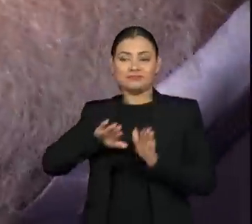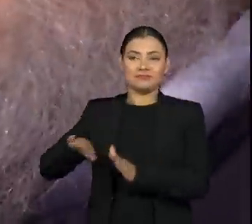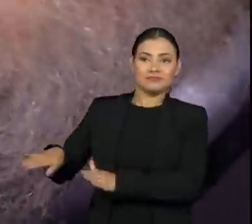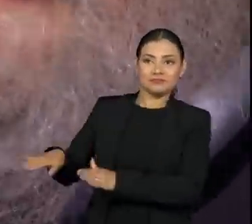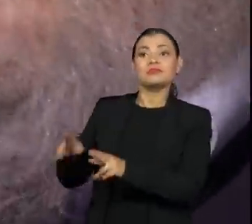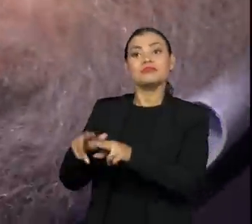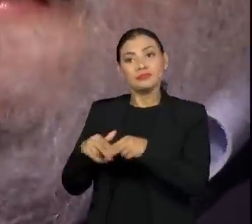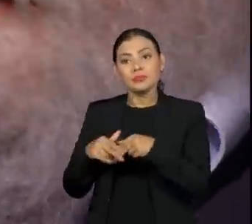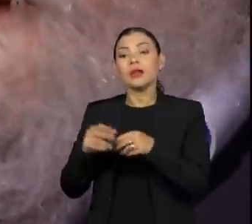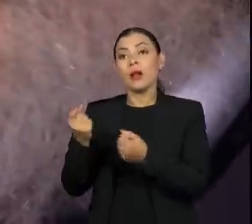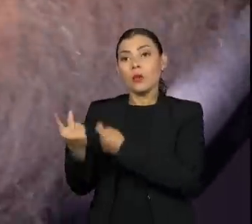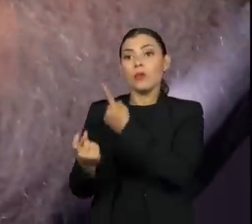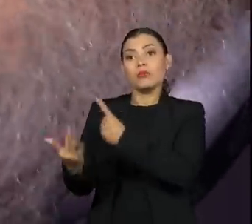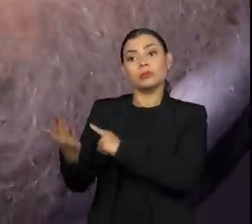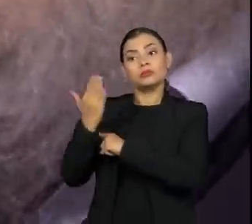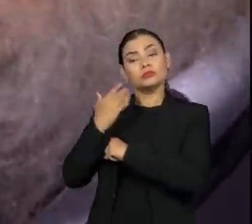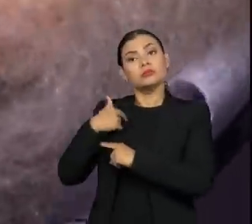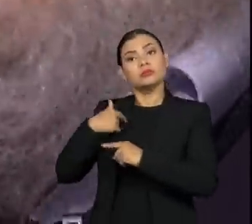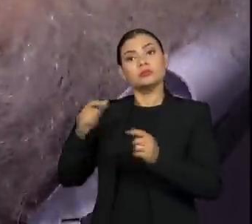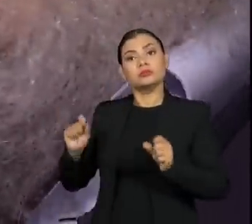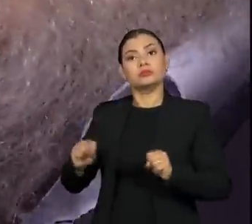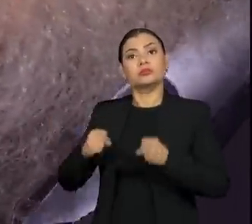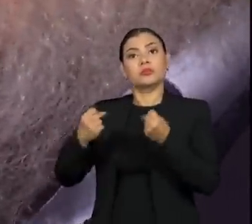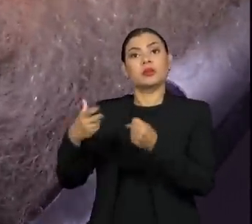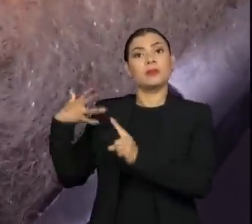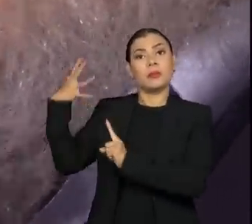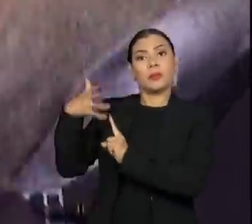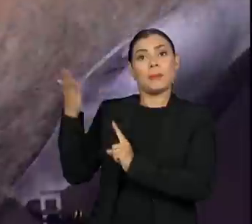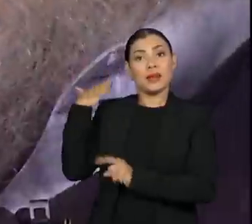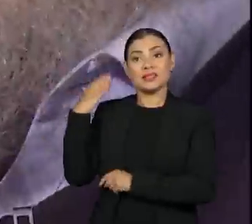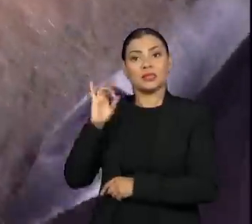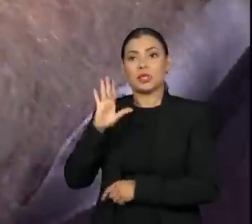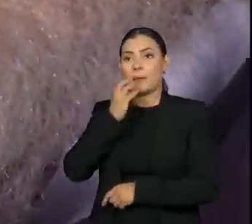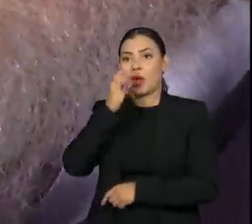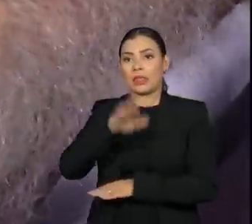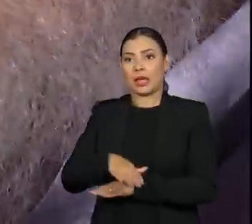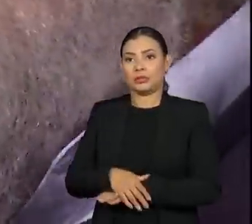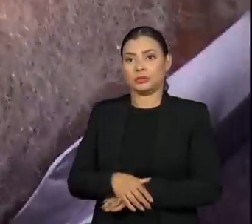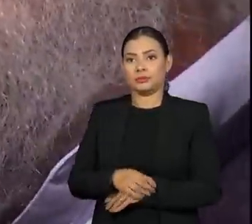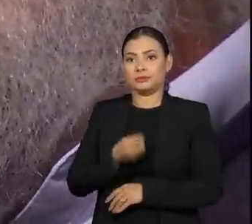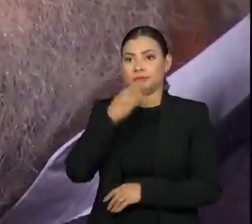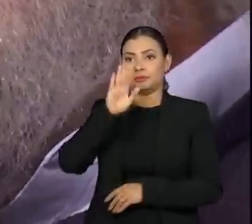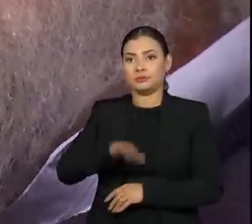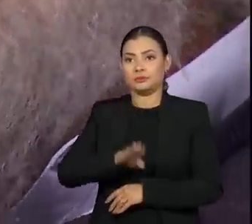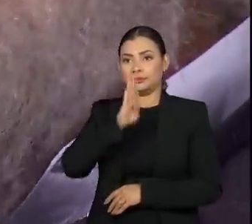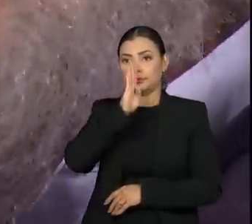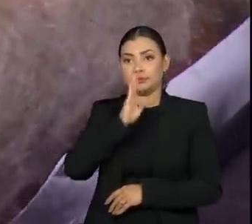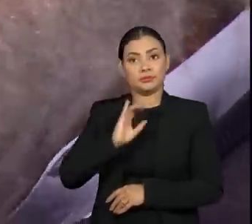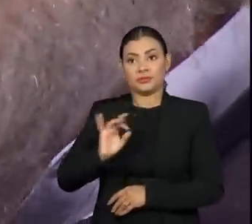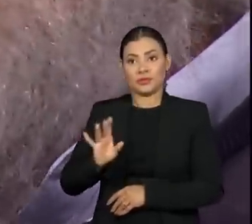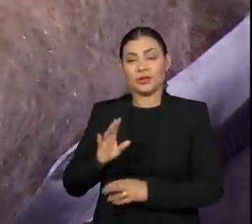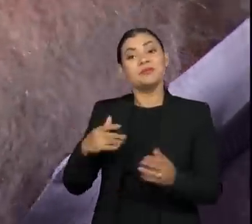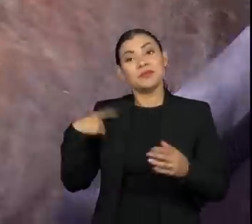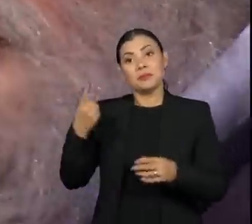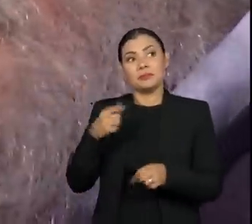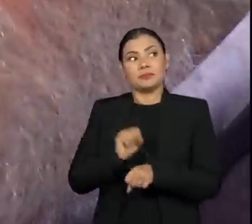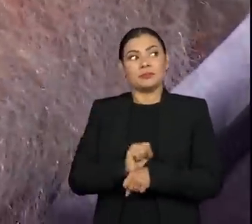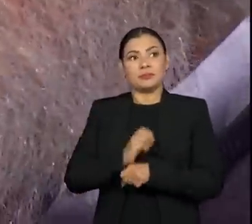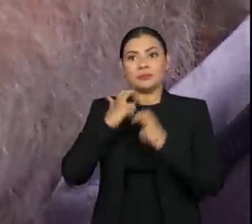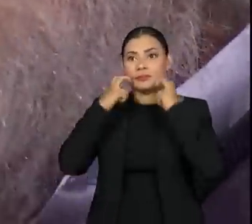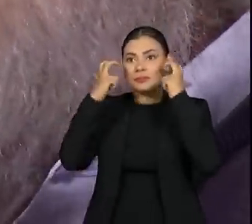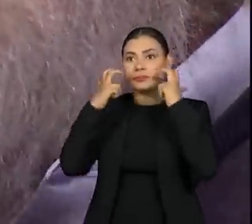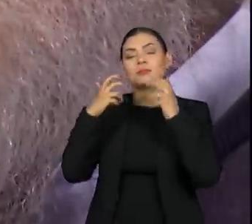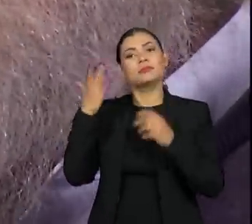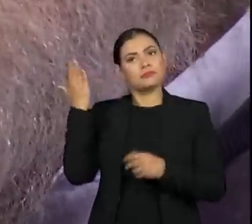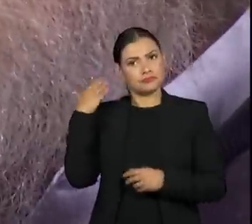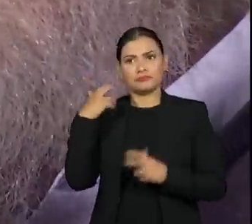coisa ou outra e me deram para falar alguma coisa o máximo eu consegui falar foi boa tarde falar mais nada quer dizer travava então eu era